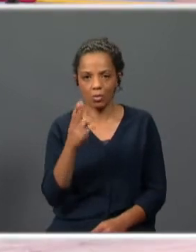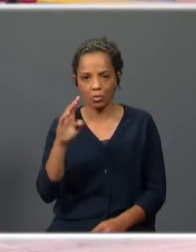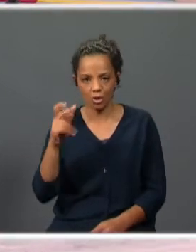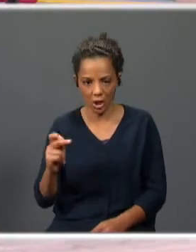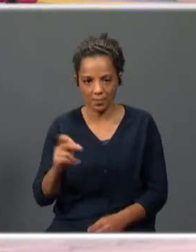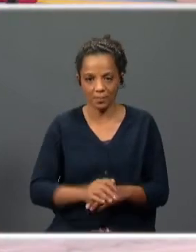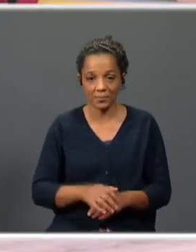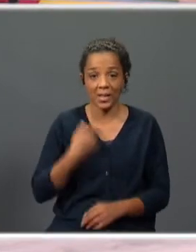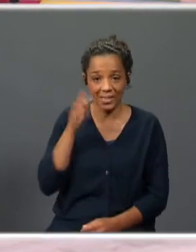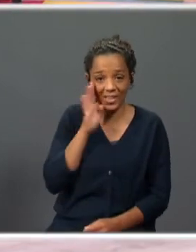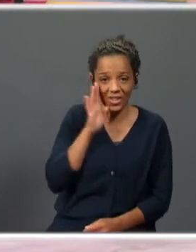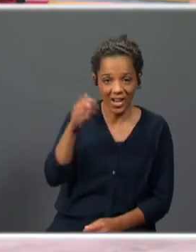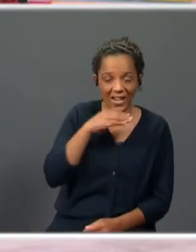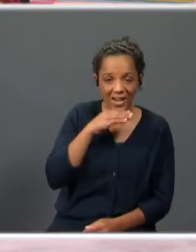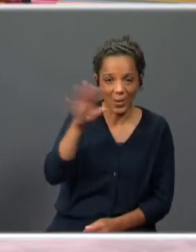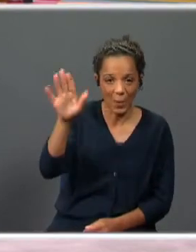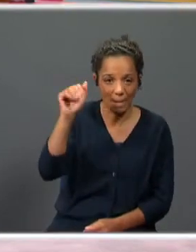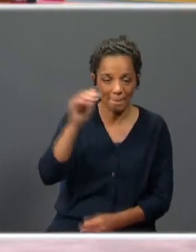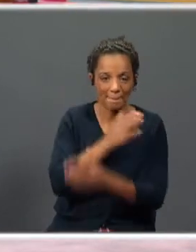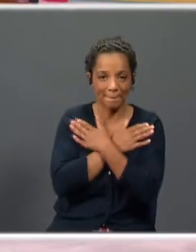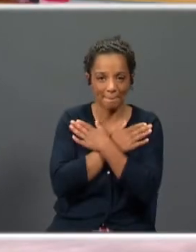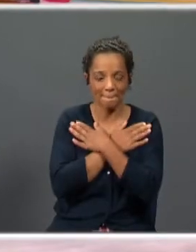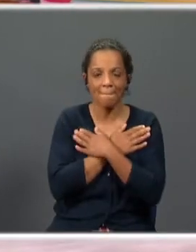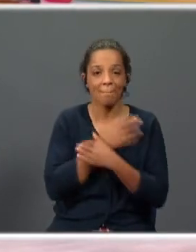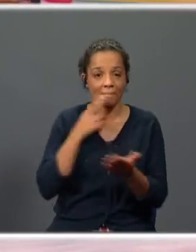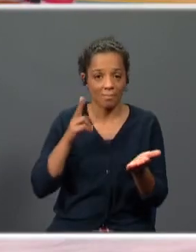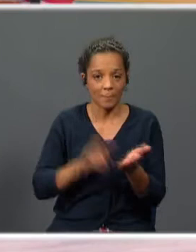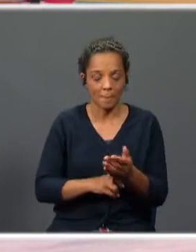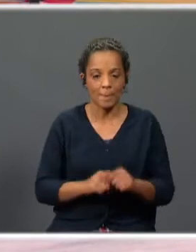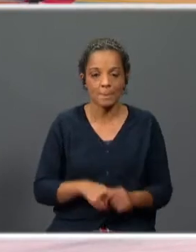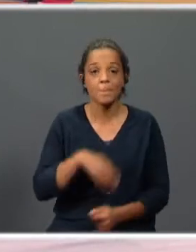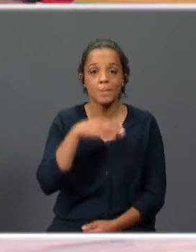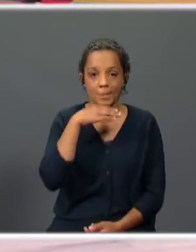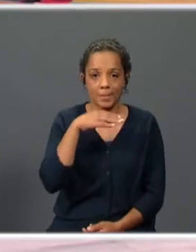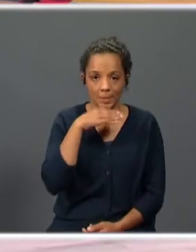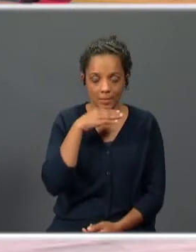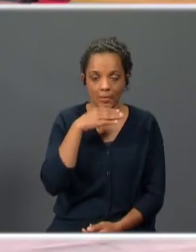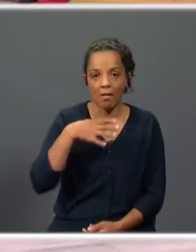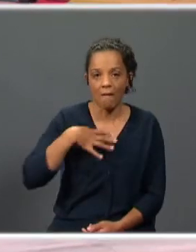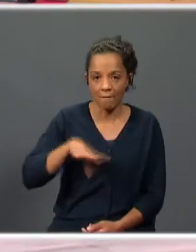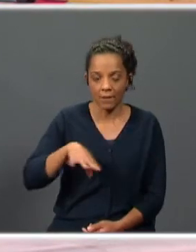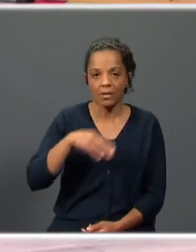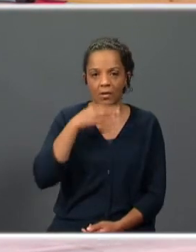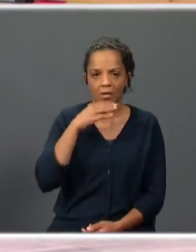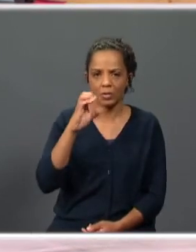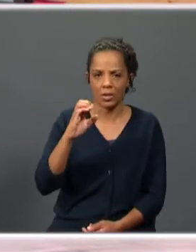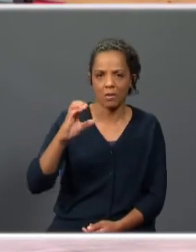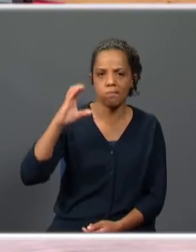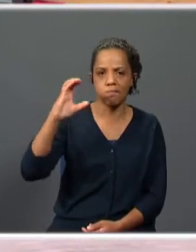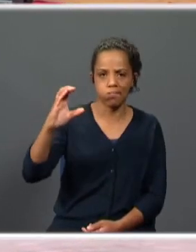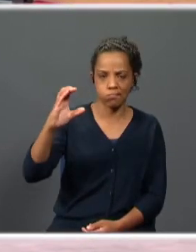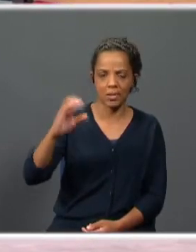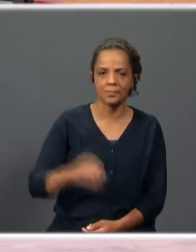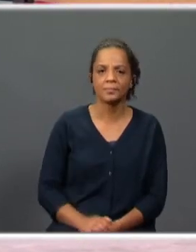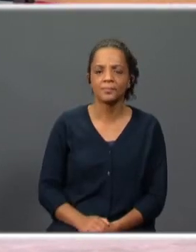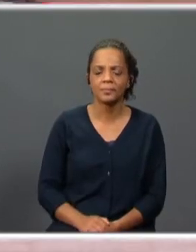Então, até já, nosso amigo cão. É verdade, o nosso cão, que queria ser cão com C maiúsculo.